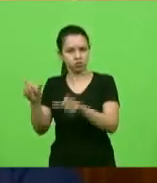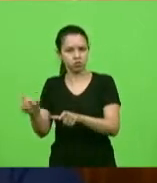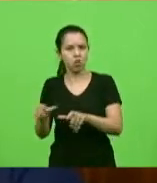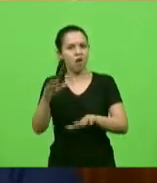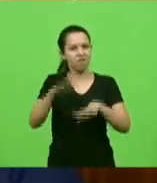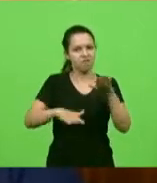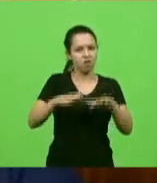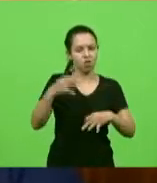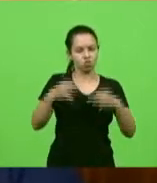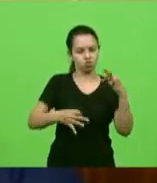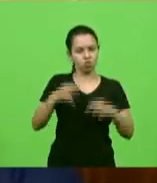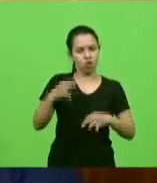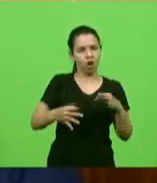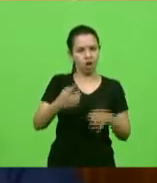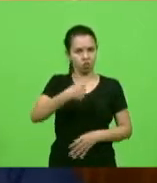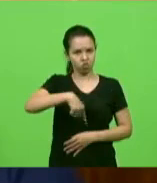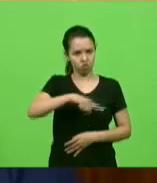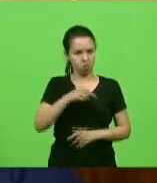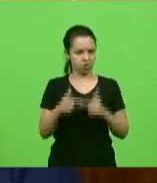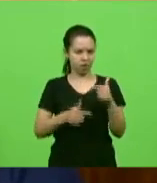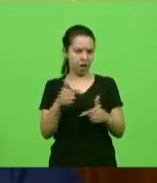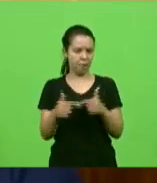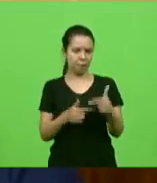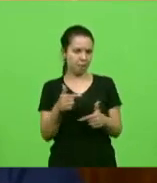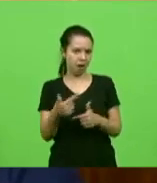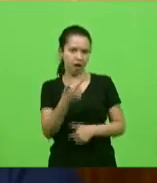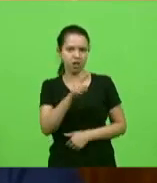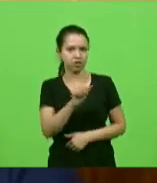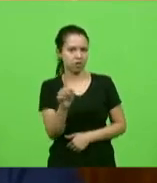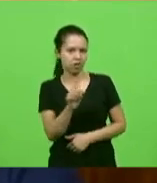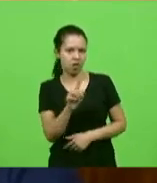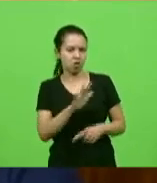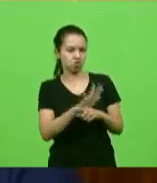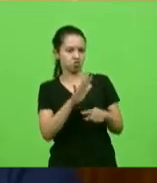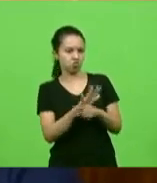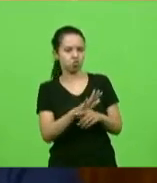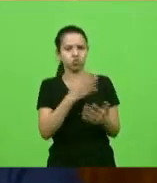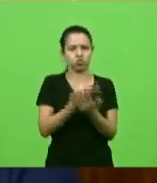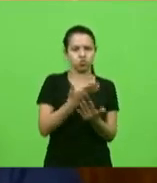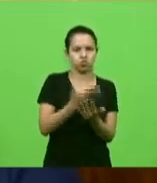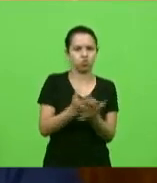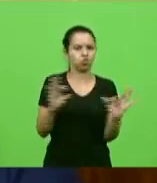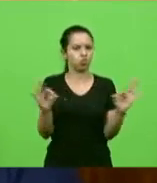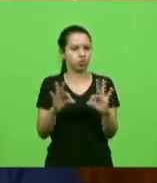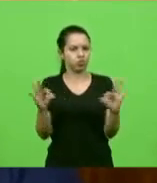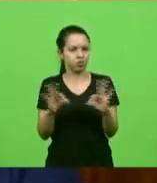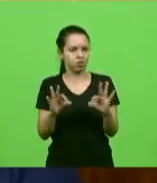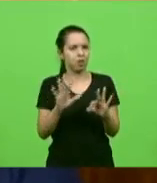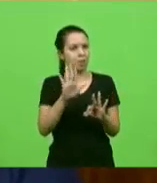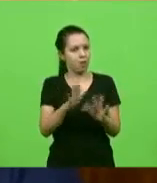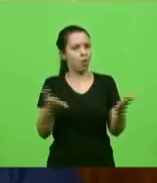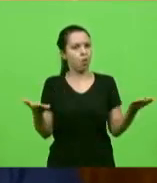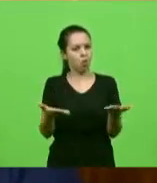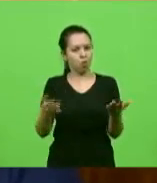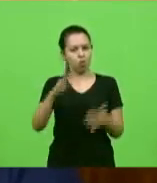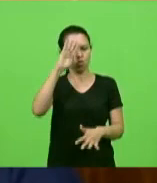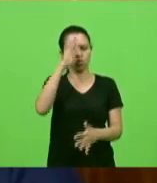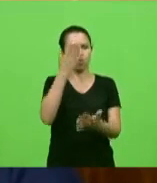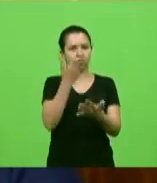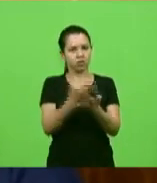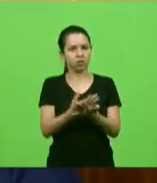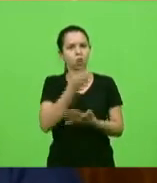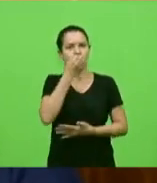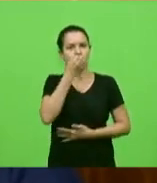somos julgados como alguém que não trabalha, que não tem serventia, que não estuda. Hoje, eu acredito que é um